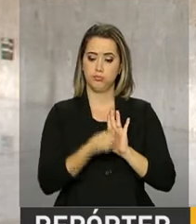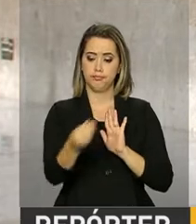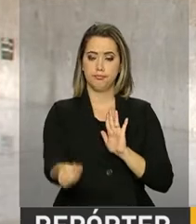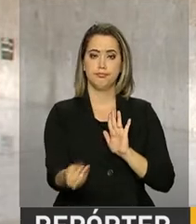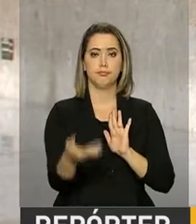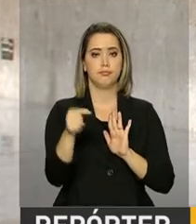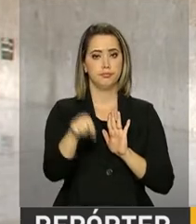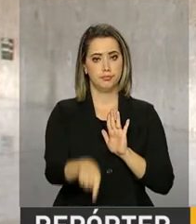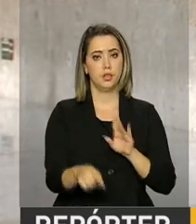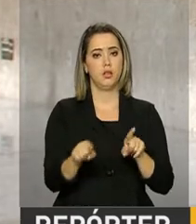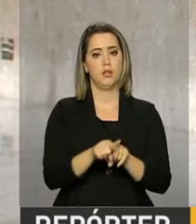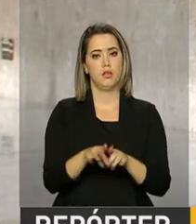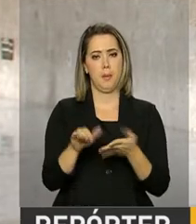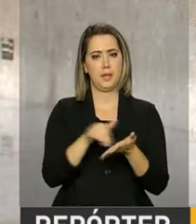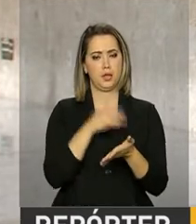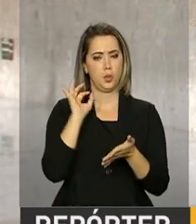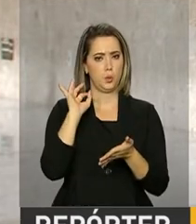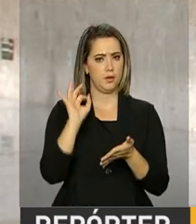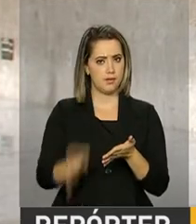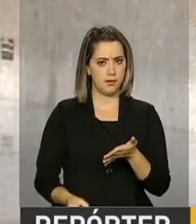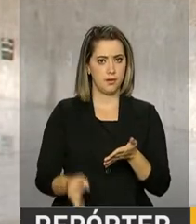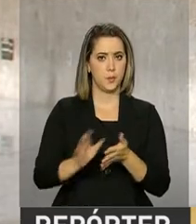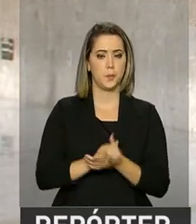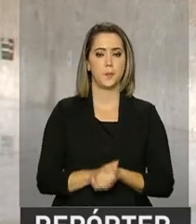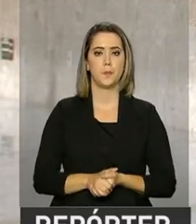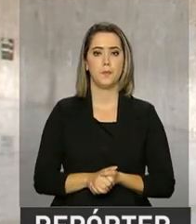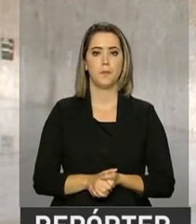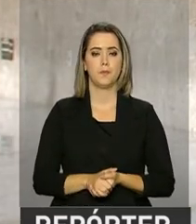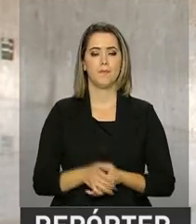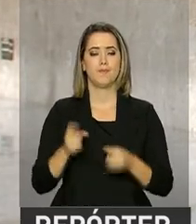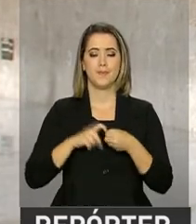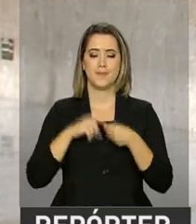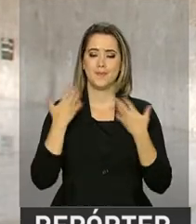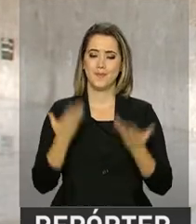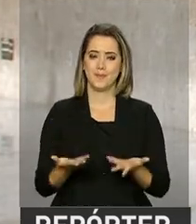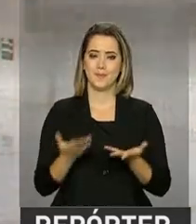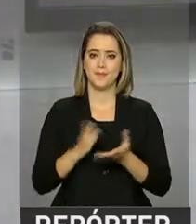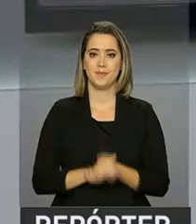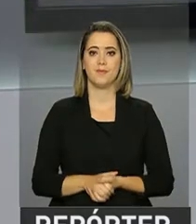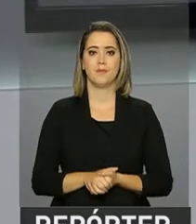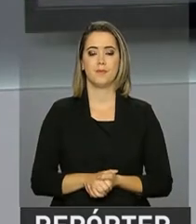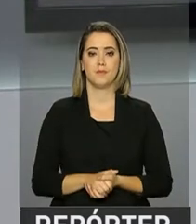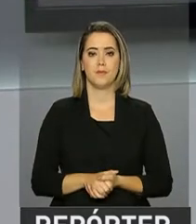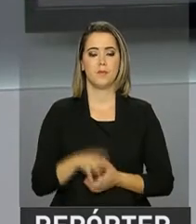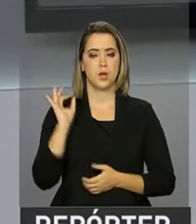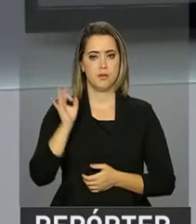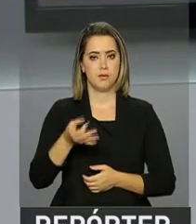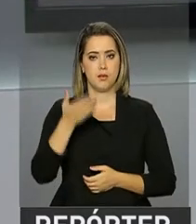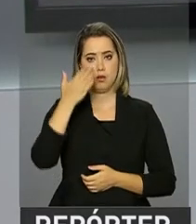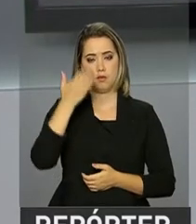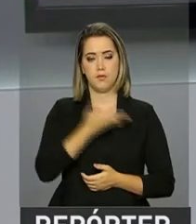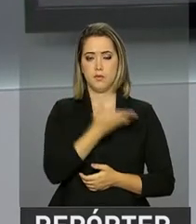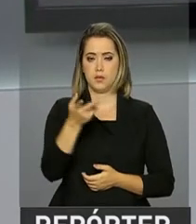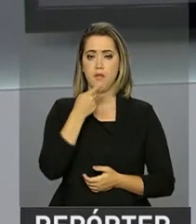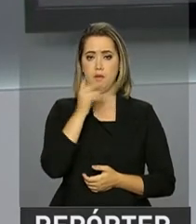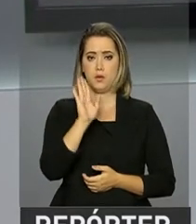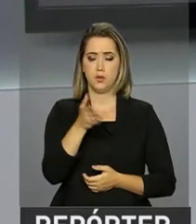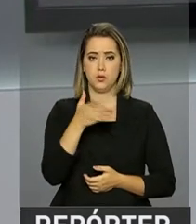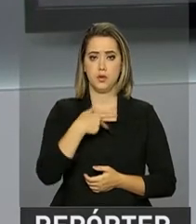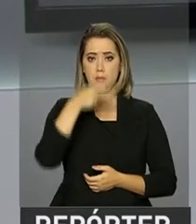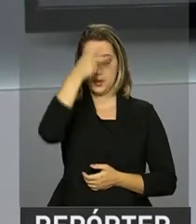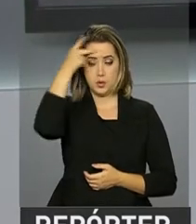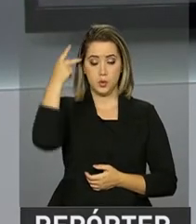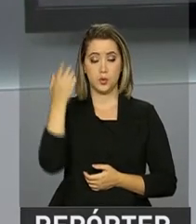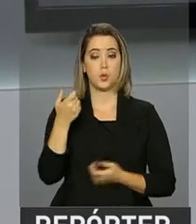e efetivar a matrícula eu volto com você no estúdio roberto tá certo paulo como você disse quem tem